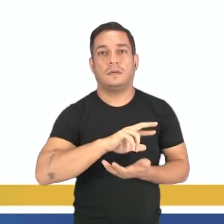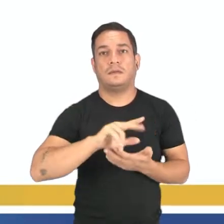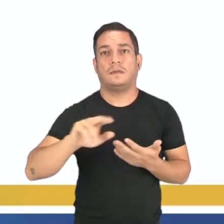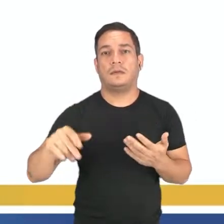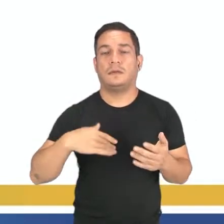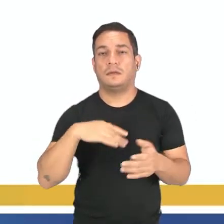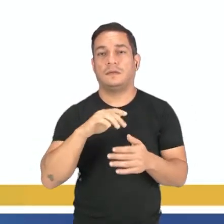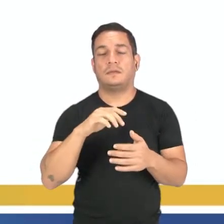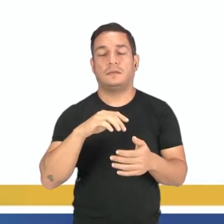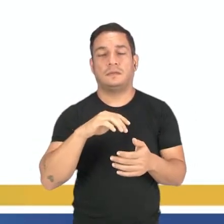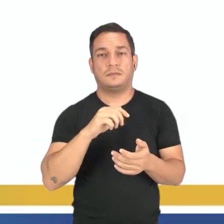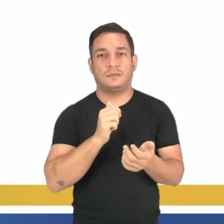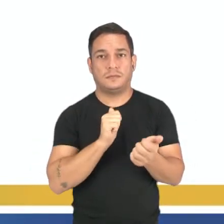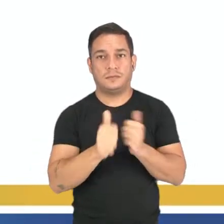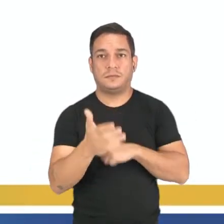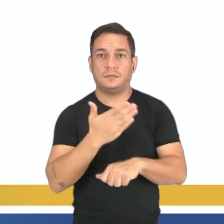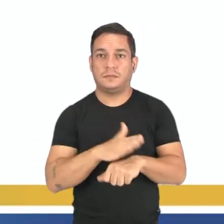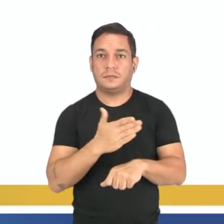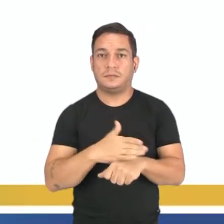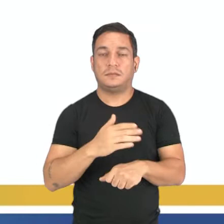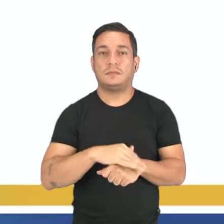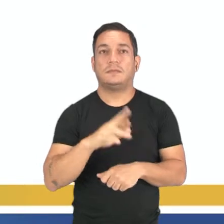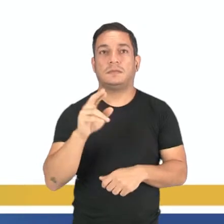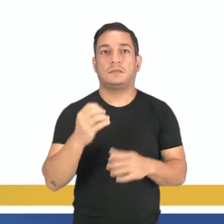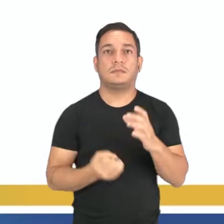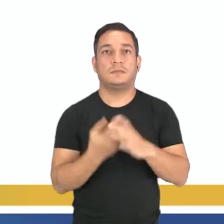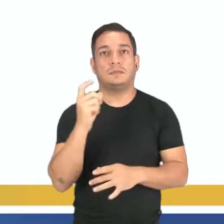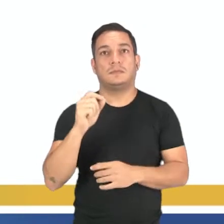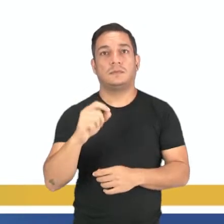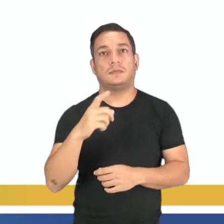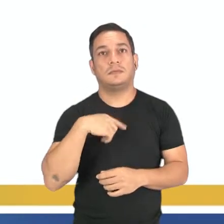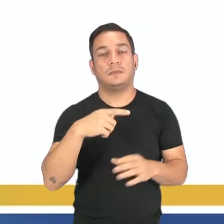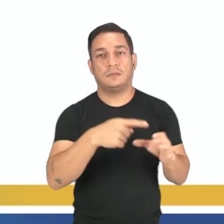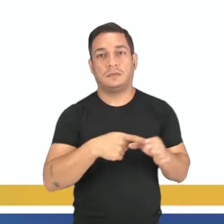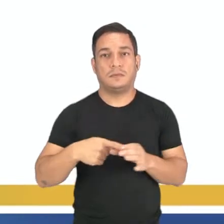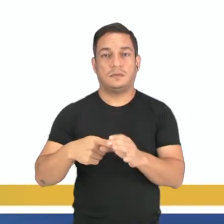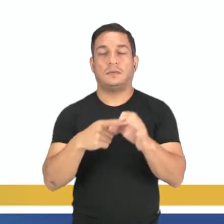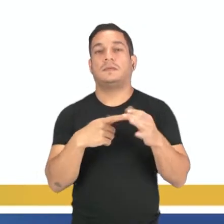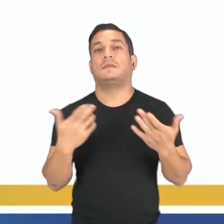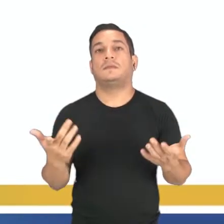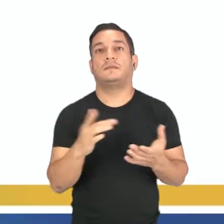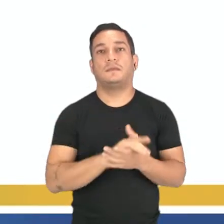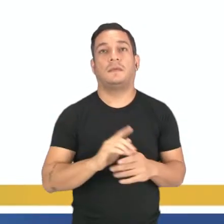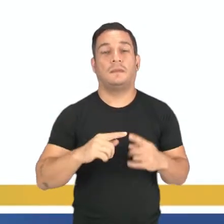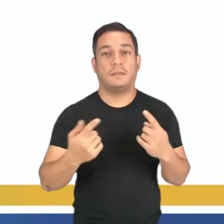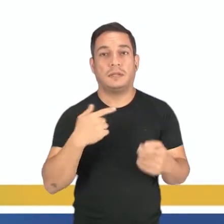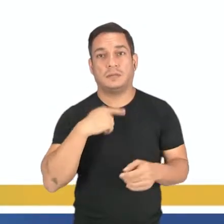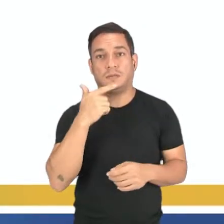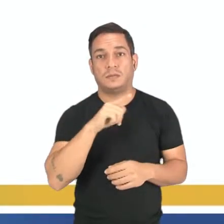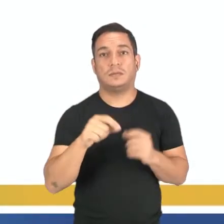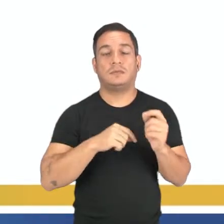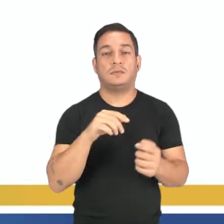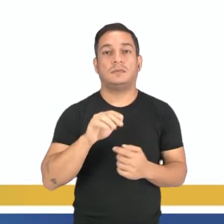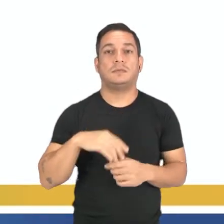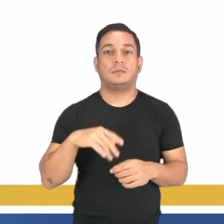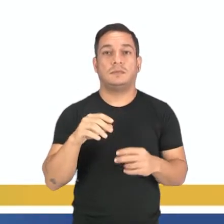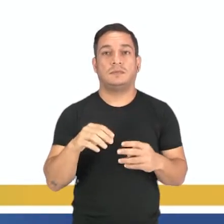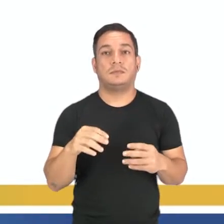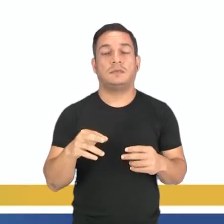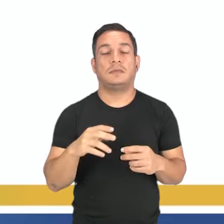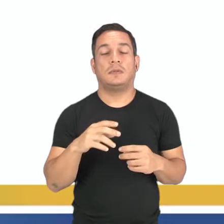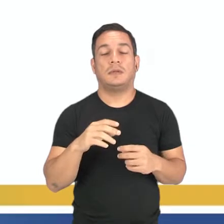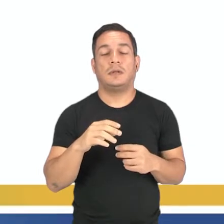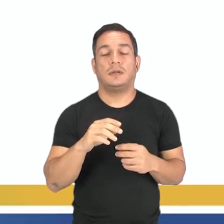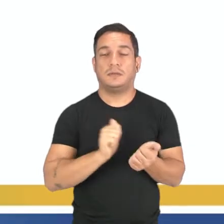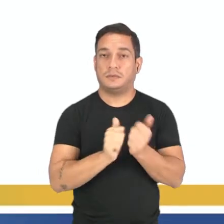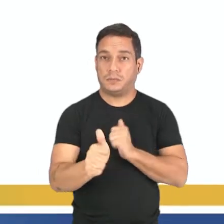diversas atividades radicais que surgiram despretensiosamente nas cidades, né? Mas só ganharam o status de esporte radical